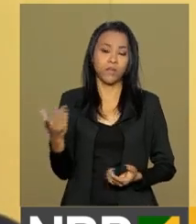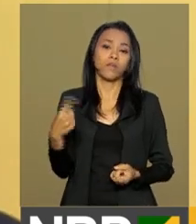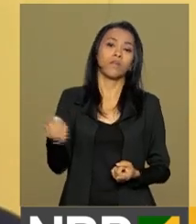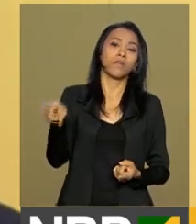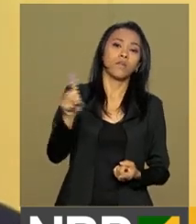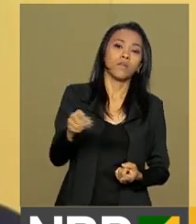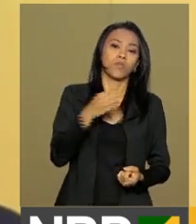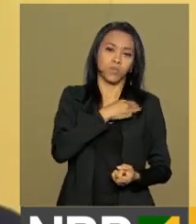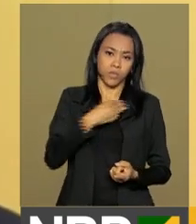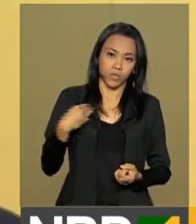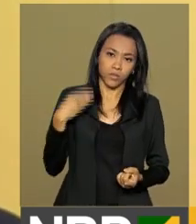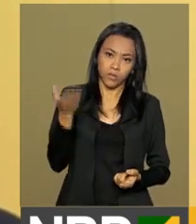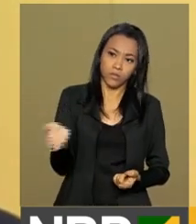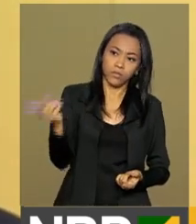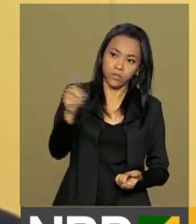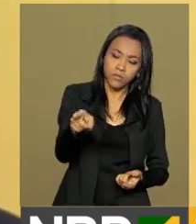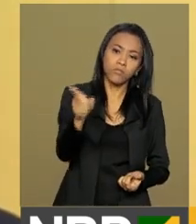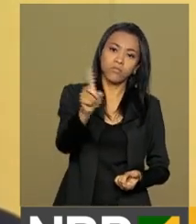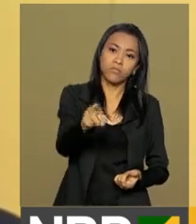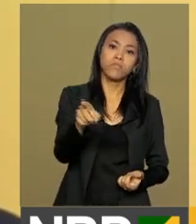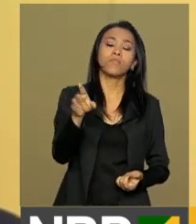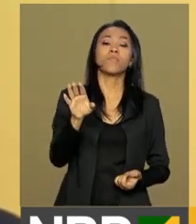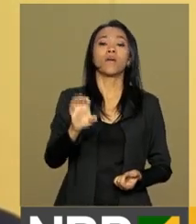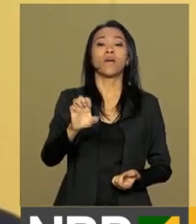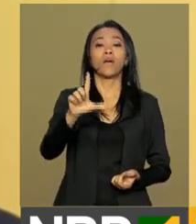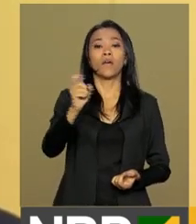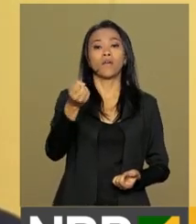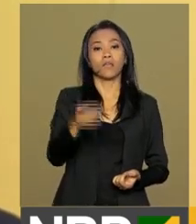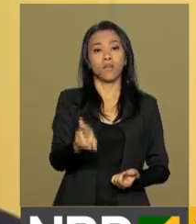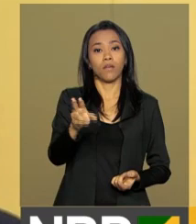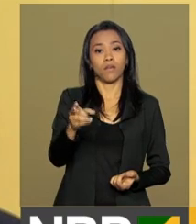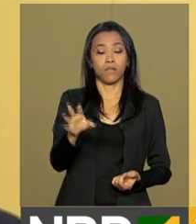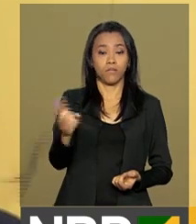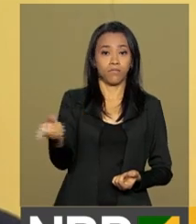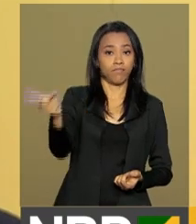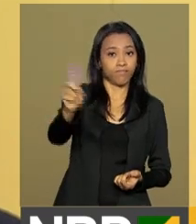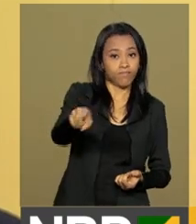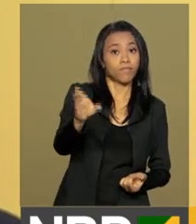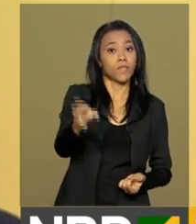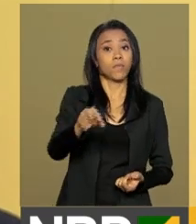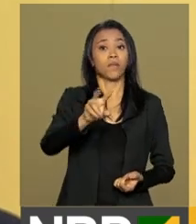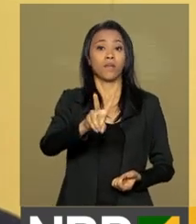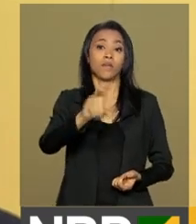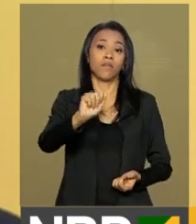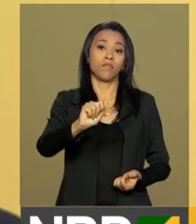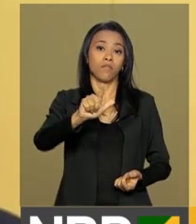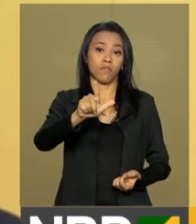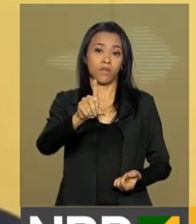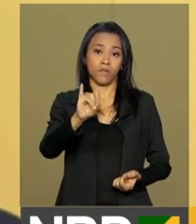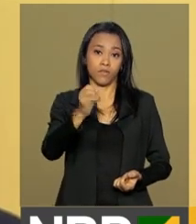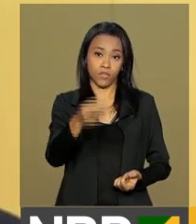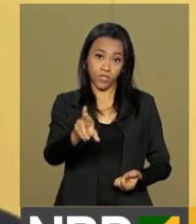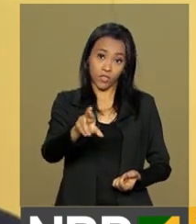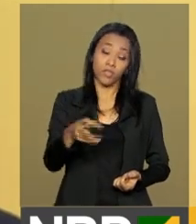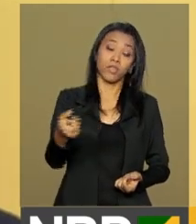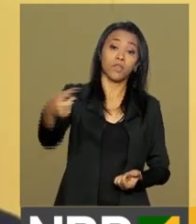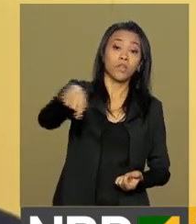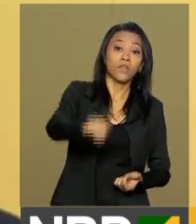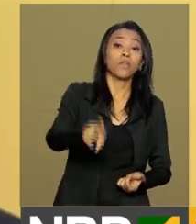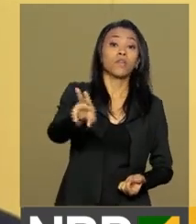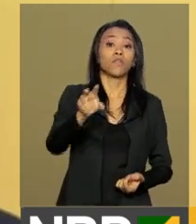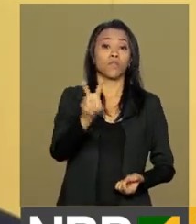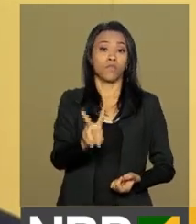Meirelles, Blairo Maggi, Helder Barbalho, Alexandre Baldi, vice-governador José